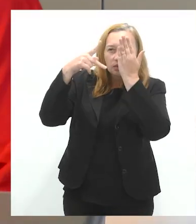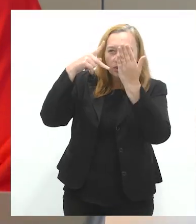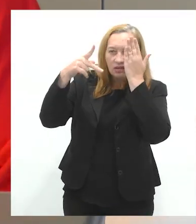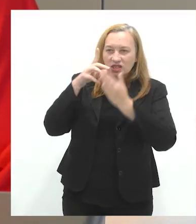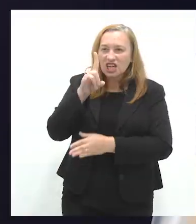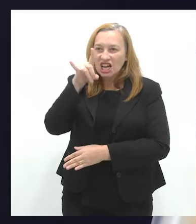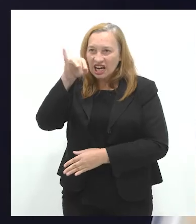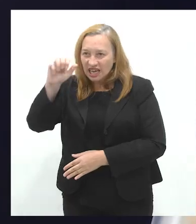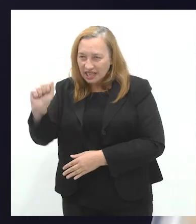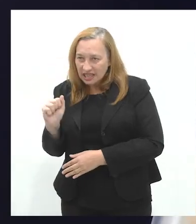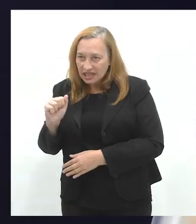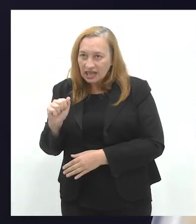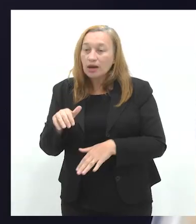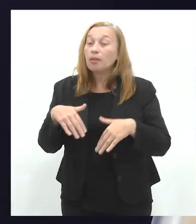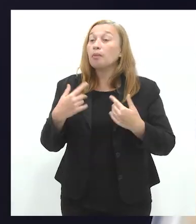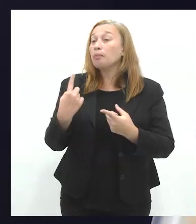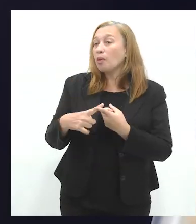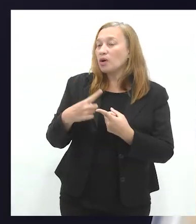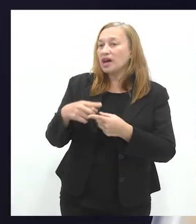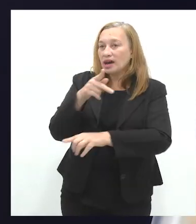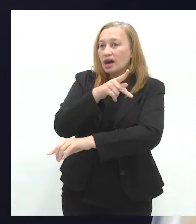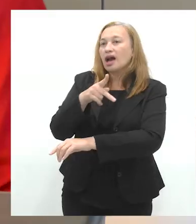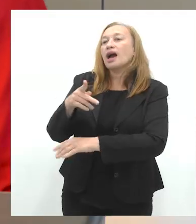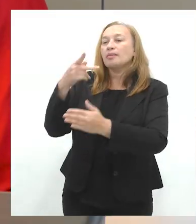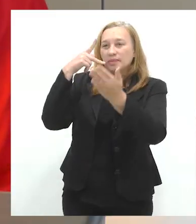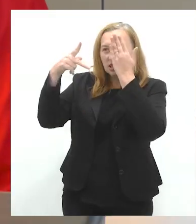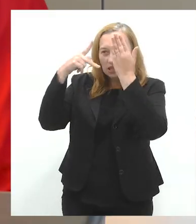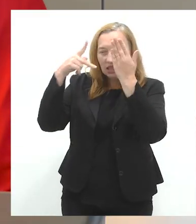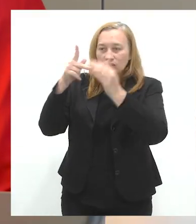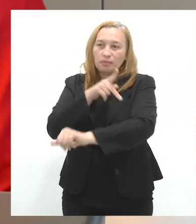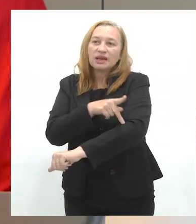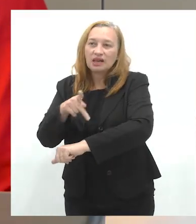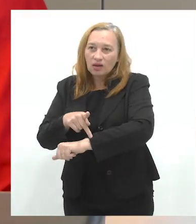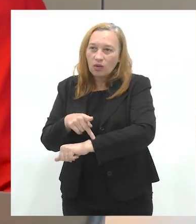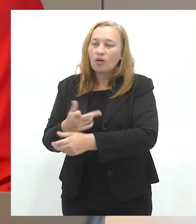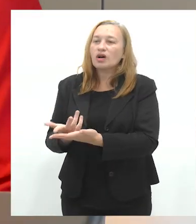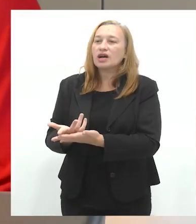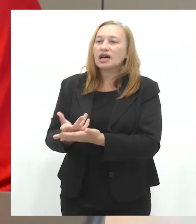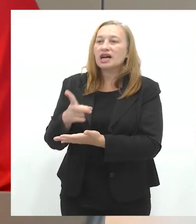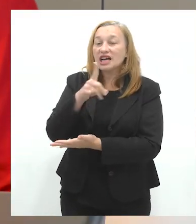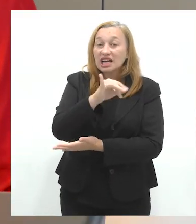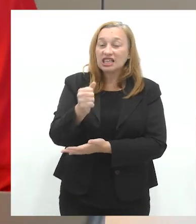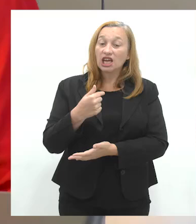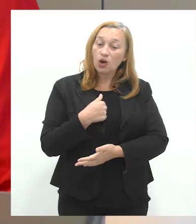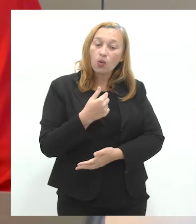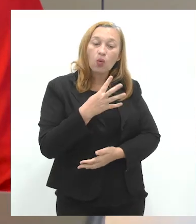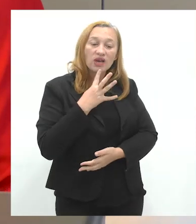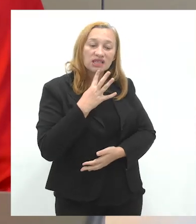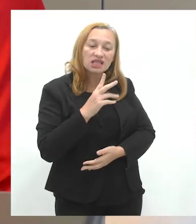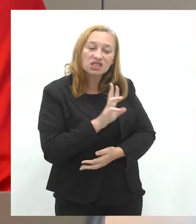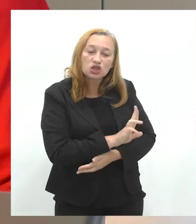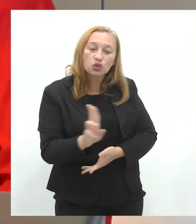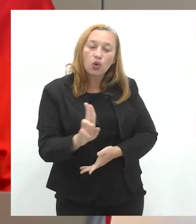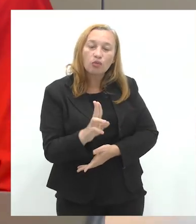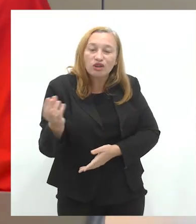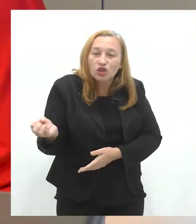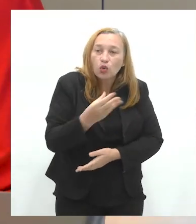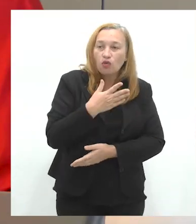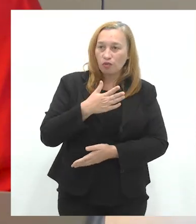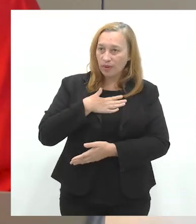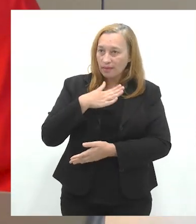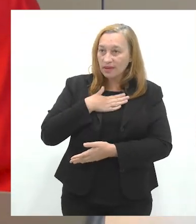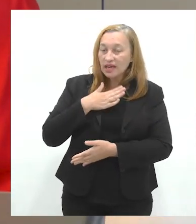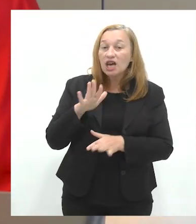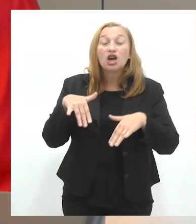né? Porque a Isso. psicopedagoga eu já ouvi falar. A psicopedagoga clínica, eu estou conhecendo esse nome, assim, para mim